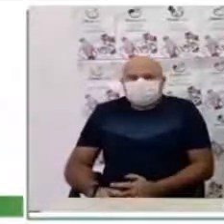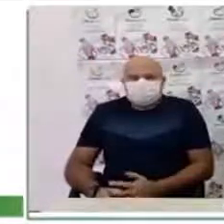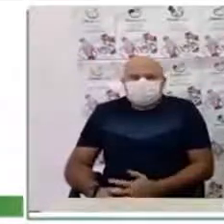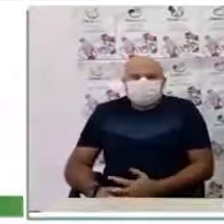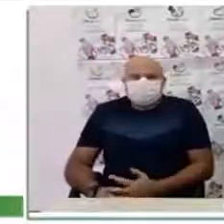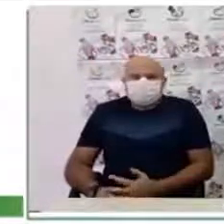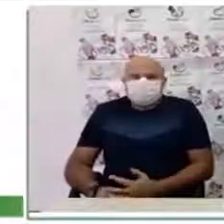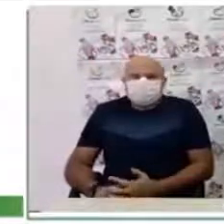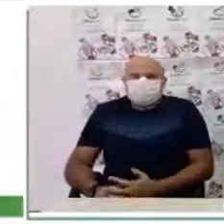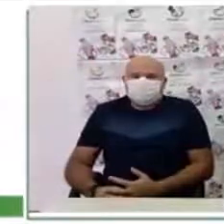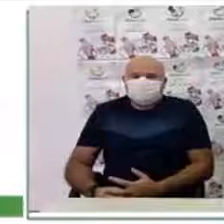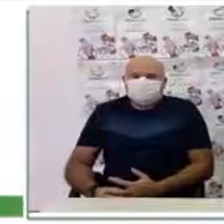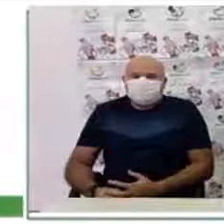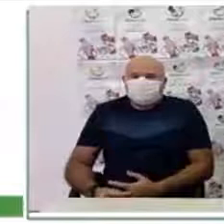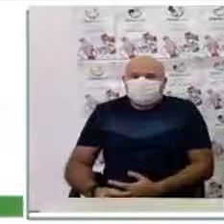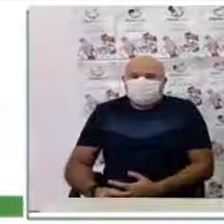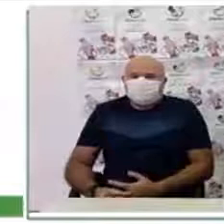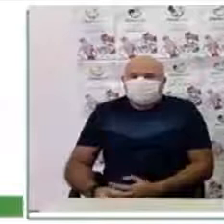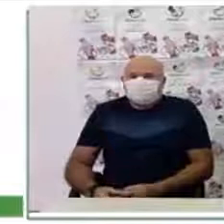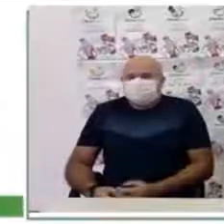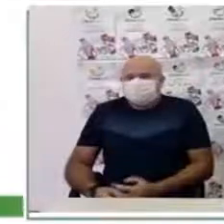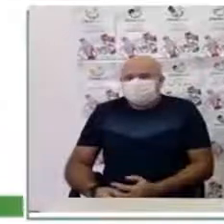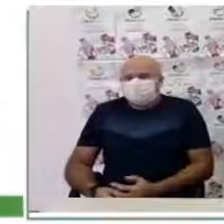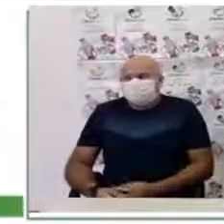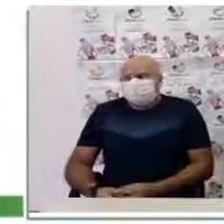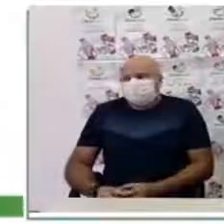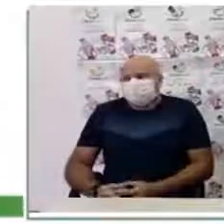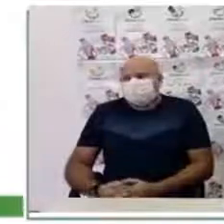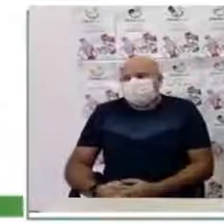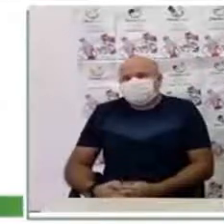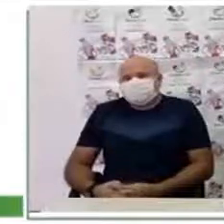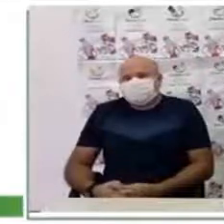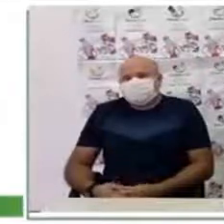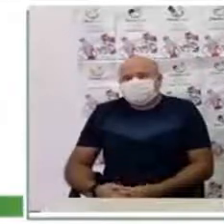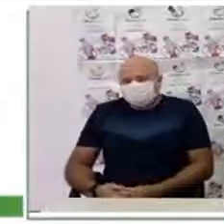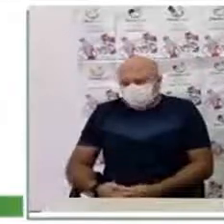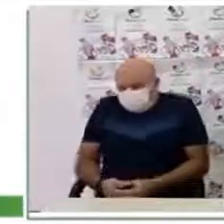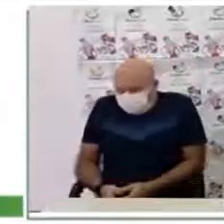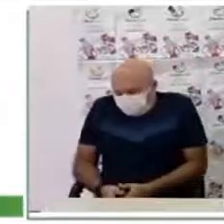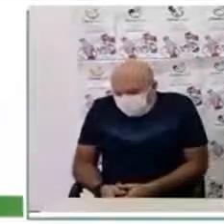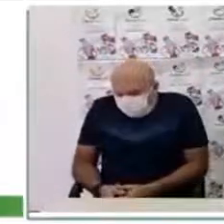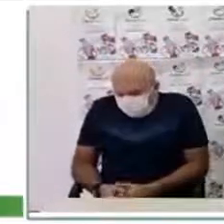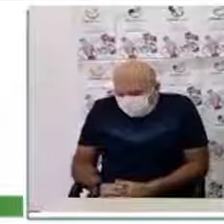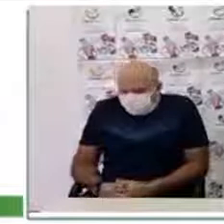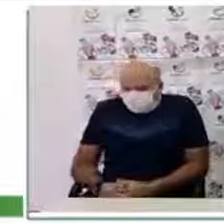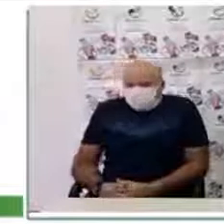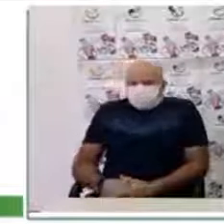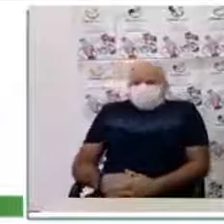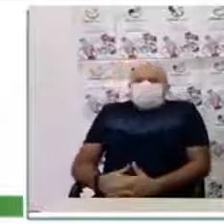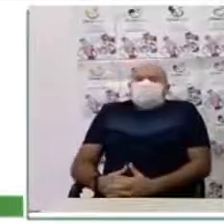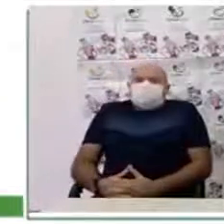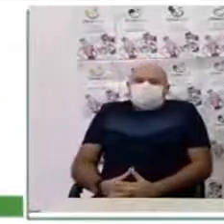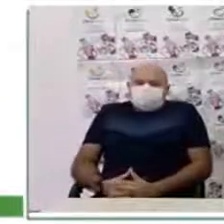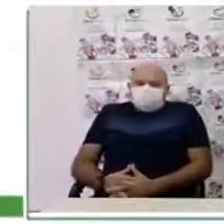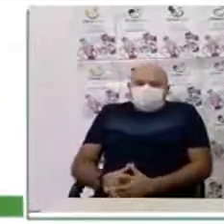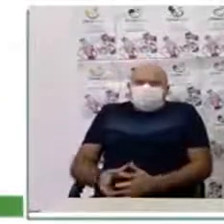passas. Mas esse pudim, não imagine um pudim tradicional nosso, imagine como fosse um panetone, onde a massa era positiva e